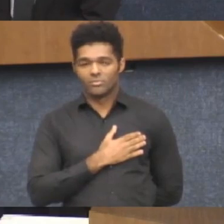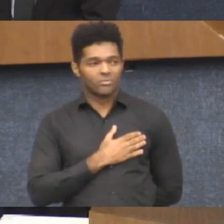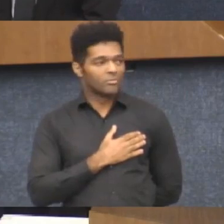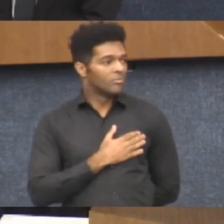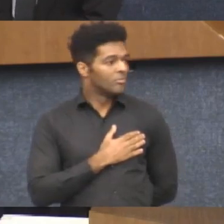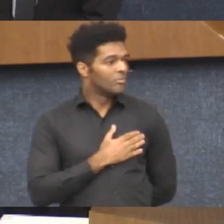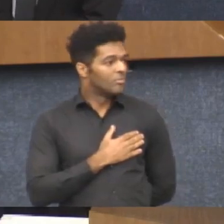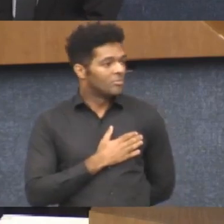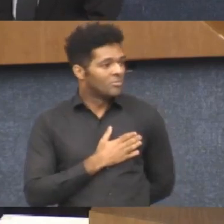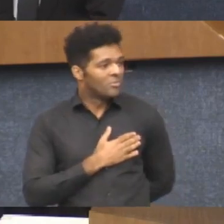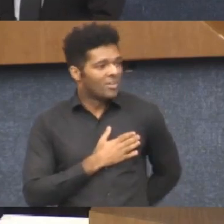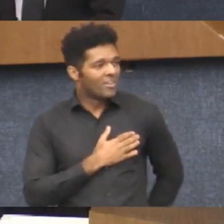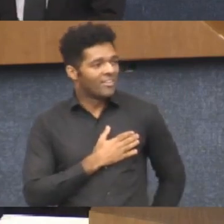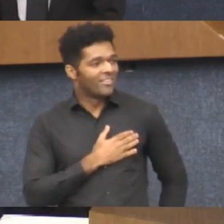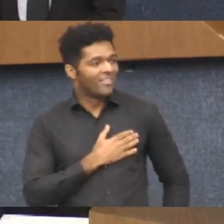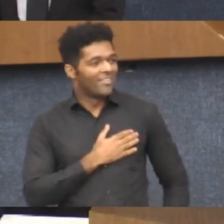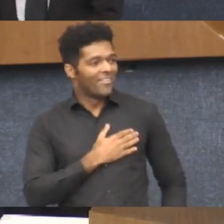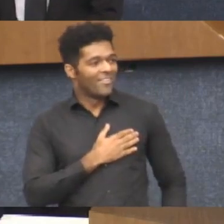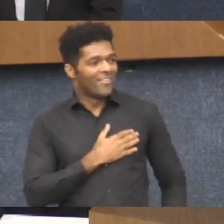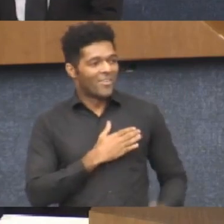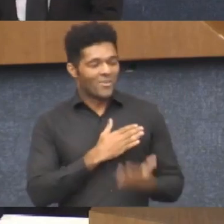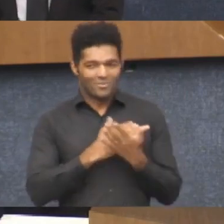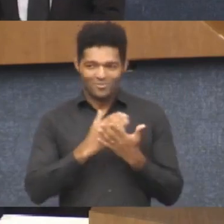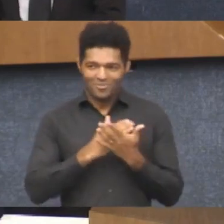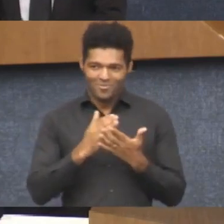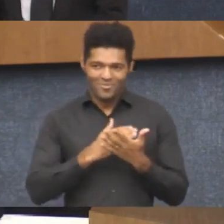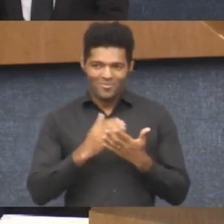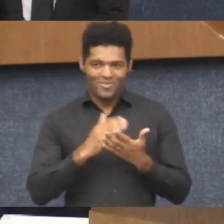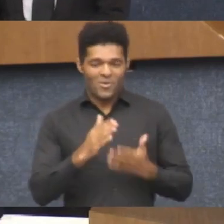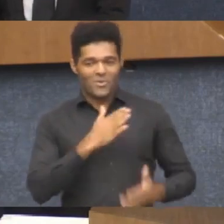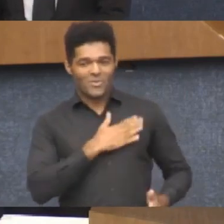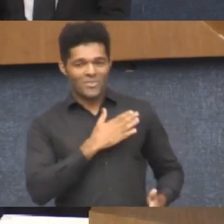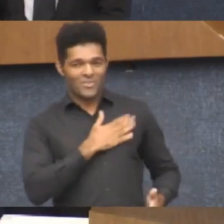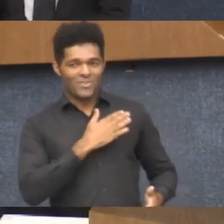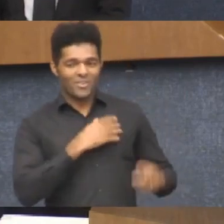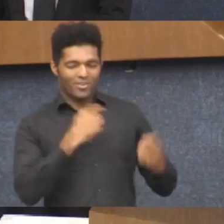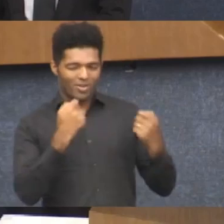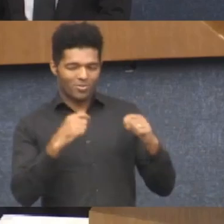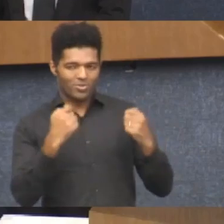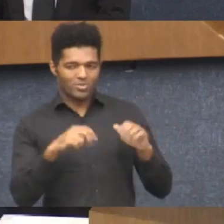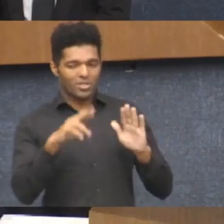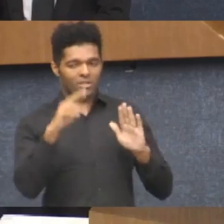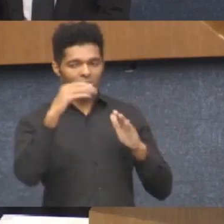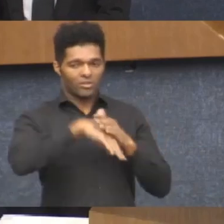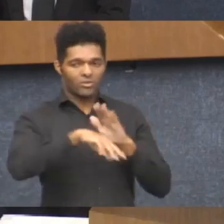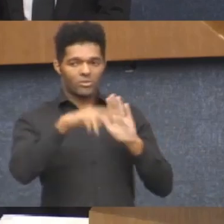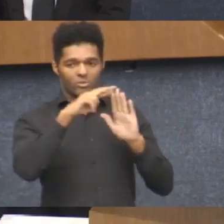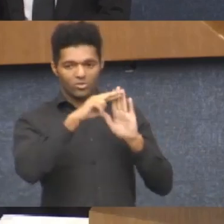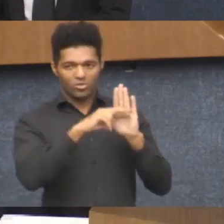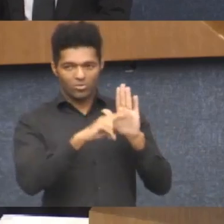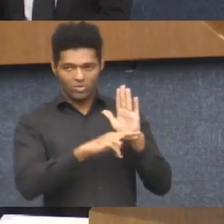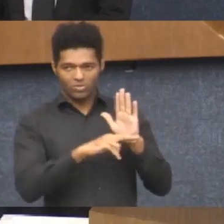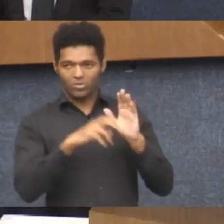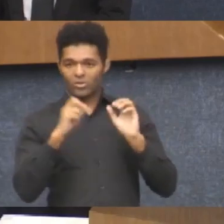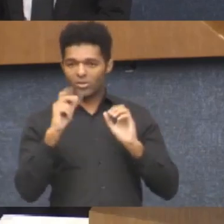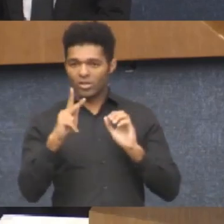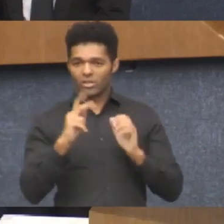O mais engraçado é que começar com o hino nacional é uma questão do regimento, gente. Então, nós vamos ter que dar um jeito de cantar. Pode